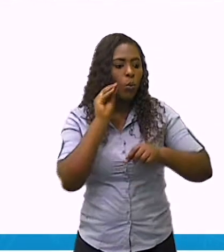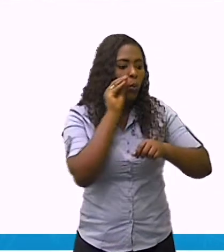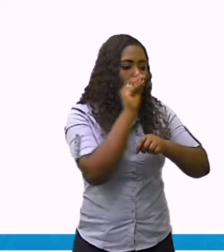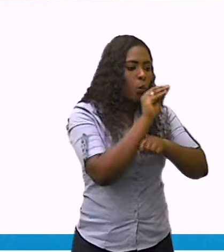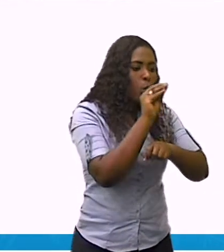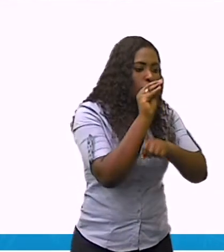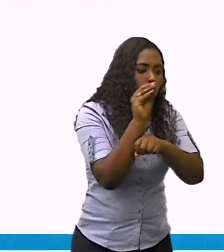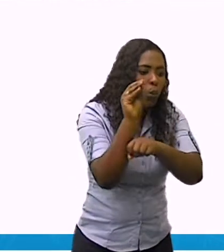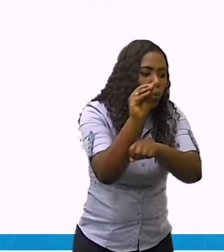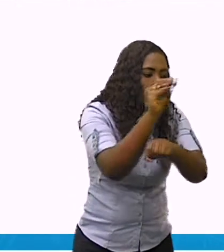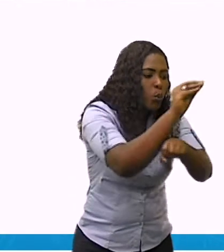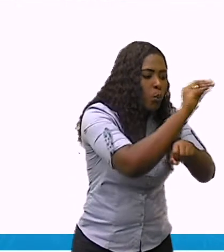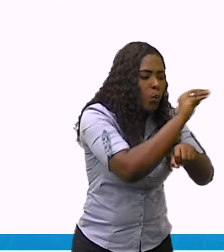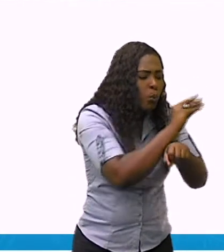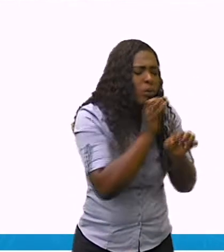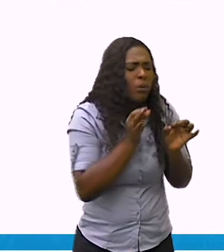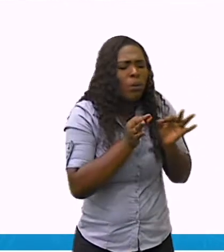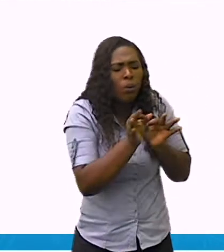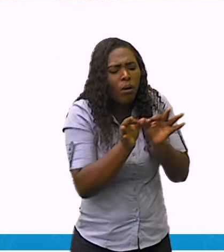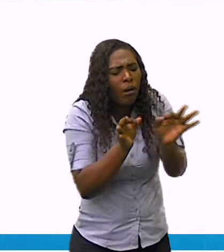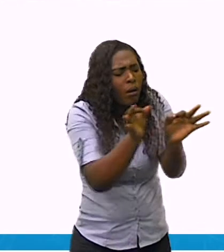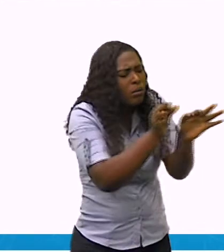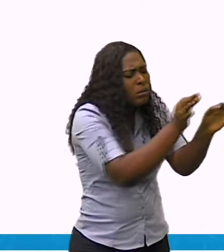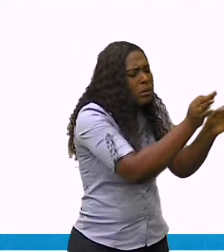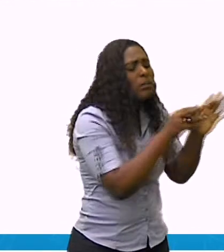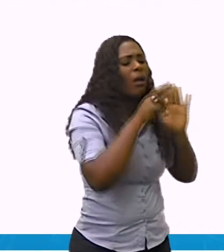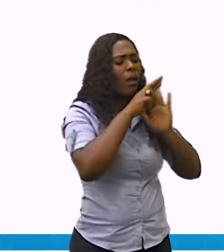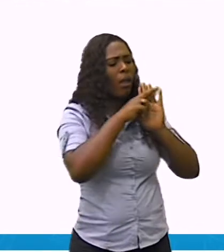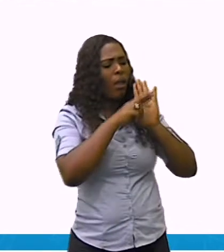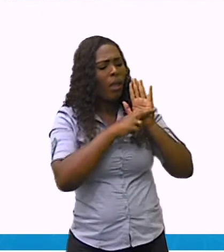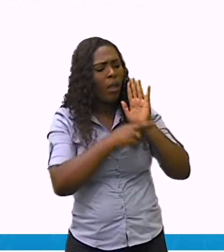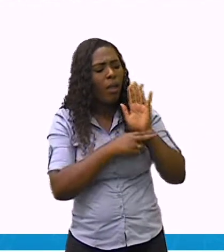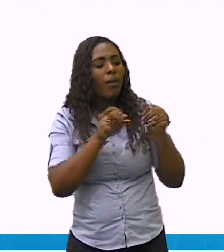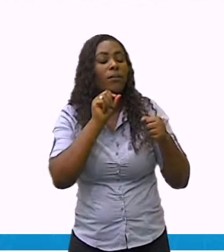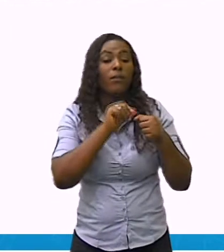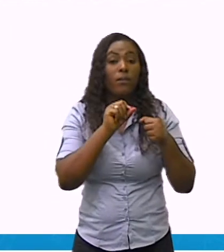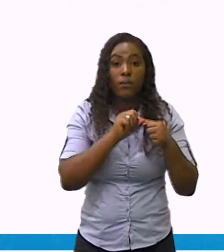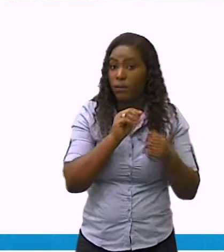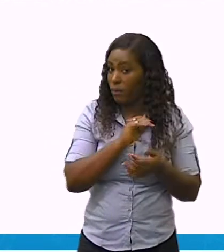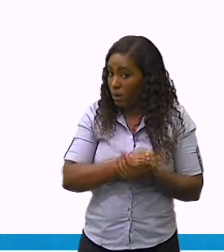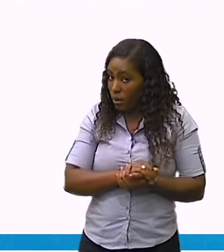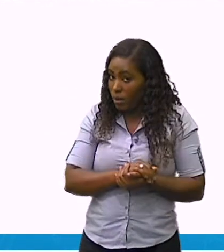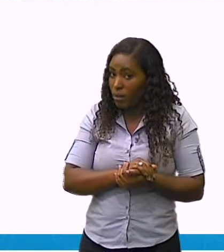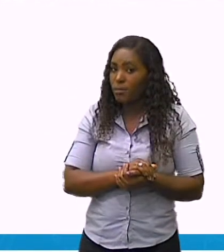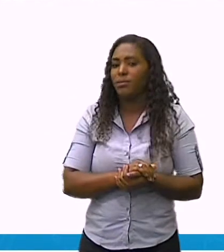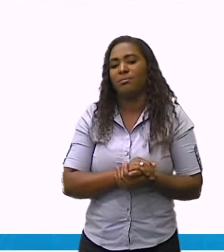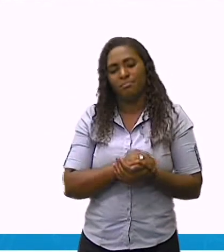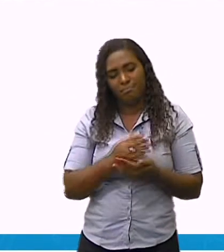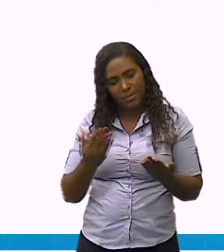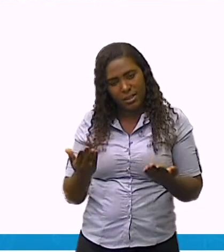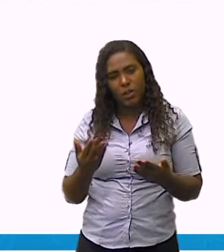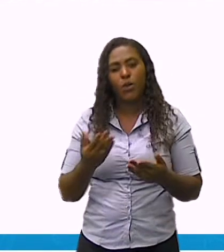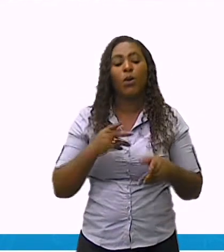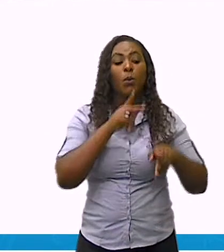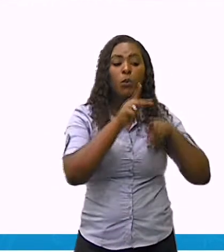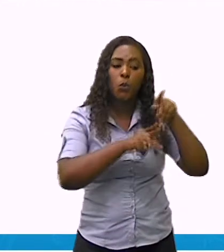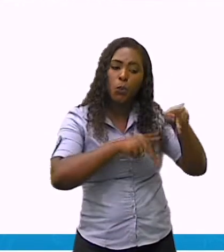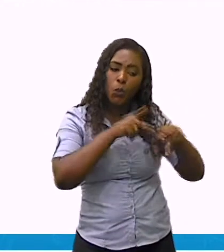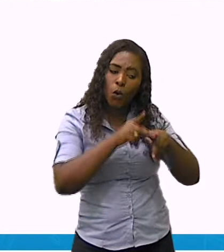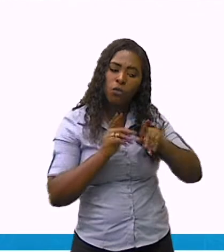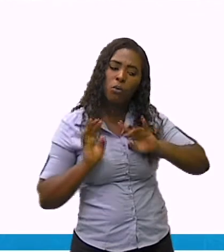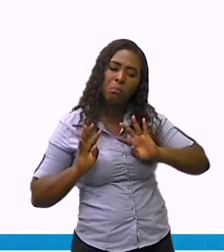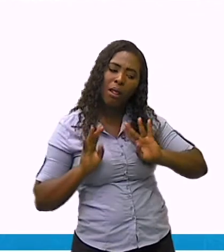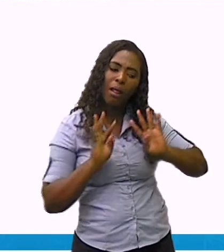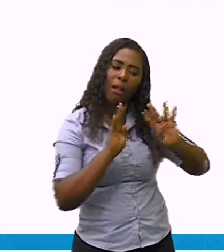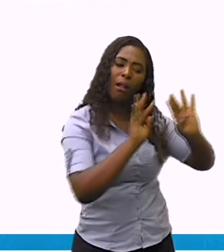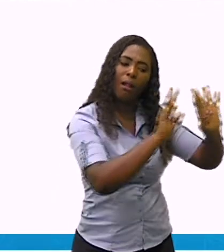gestão destes espaços, que vão oferecer serviços para toda a população. Então,